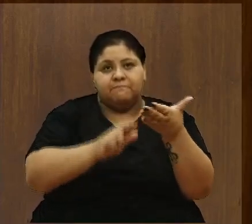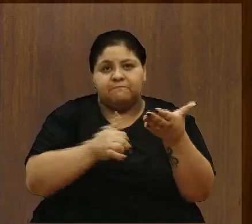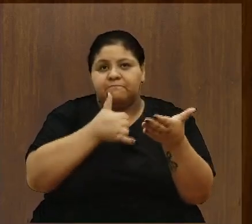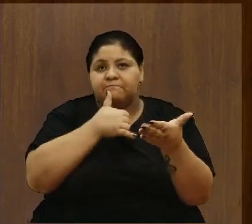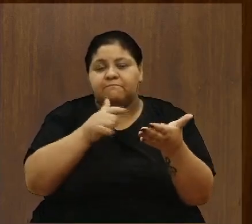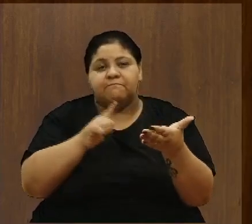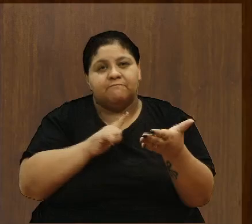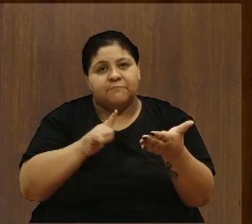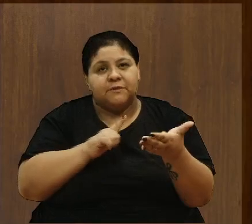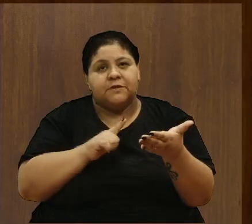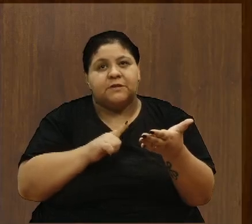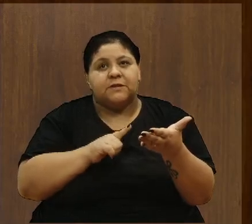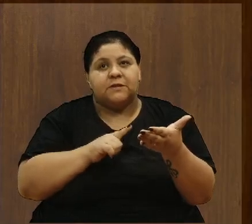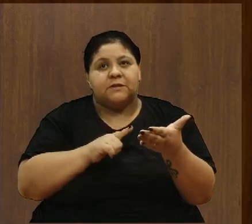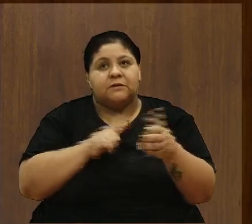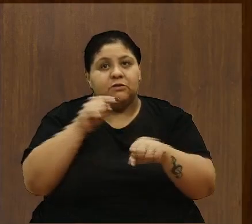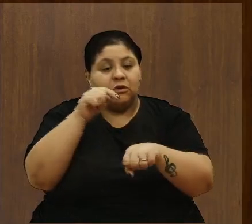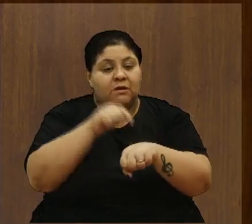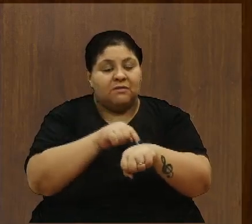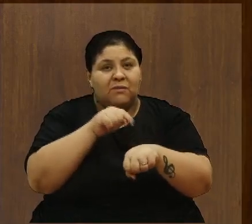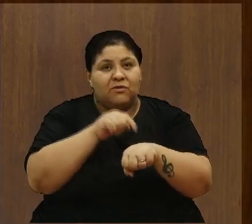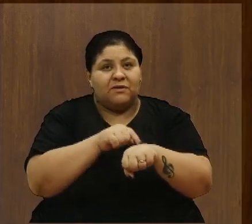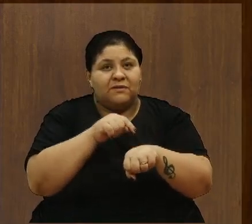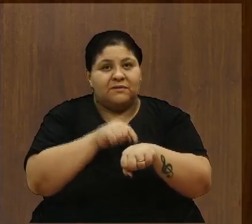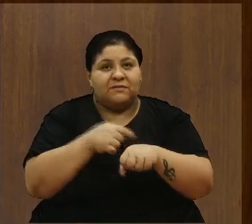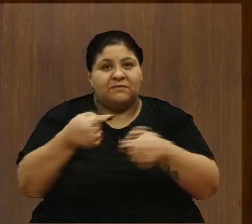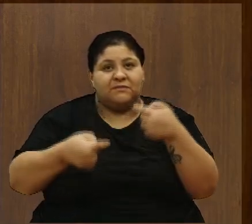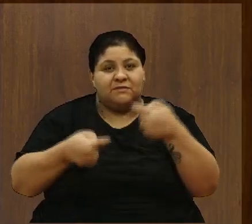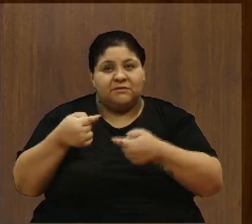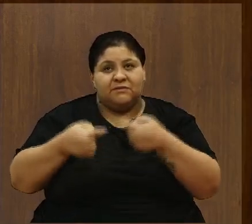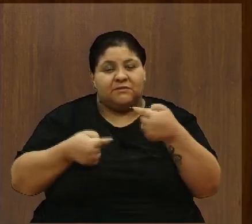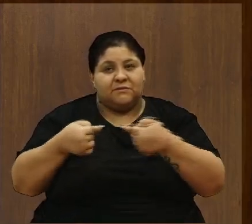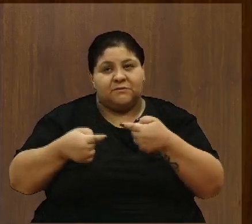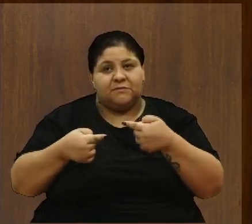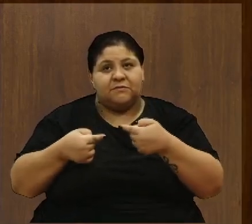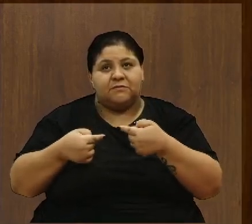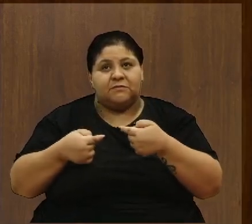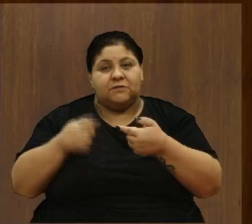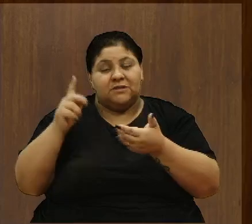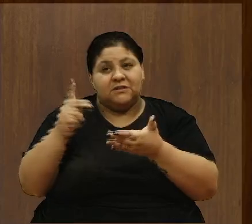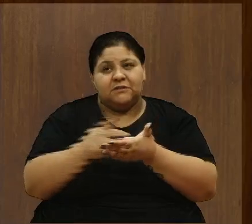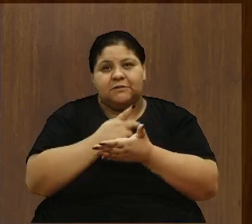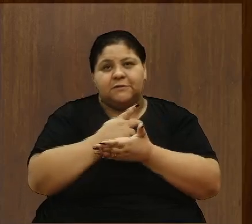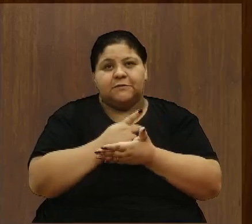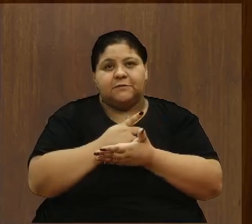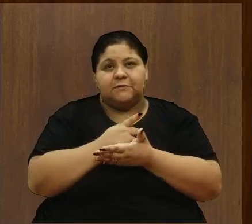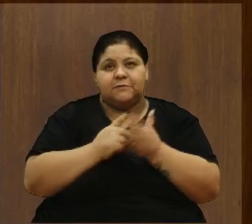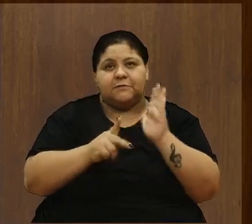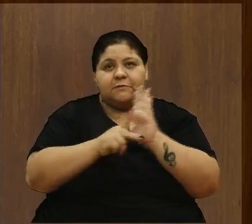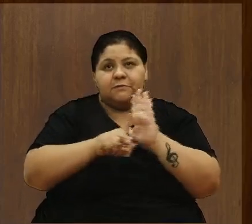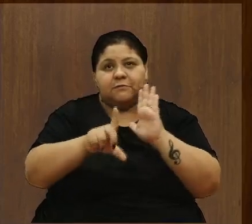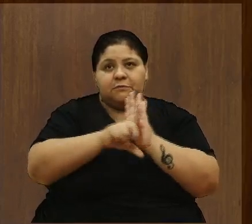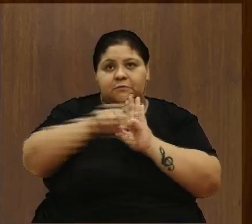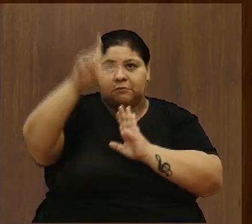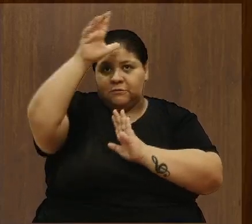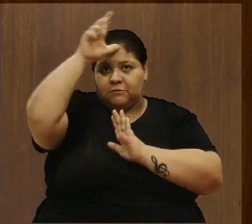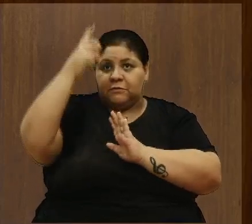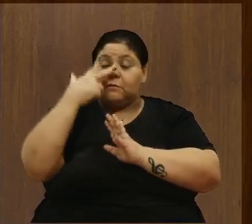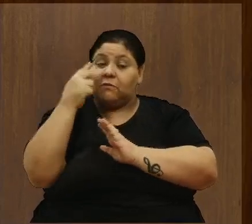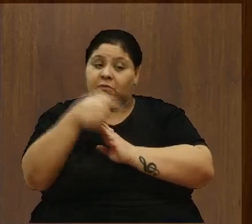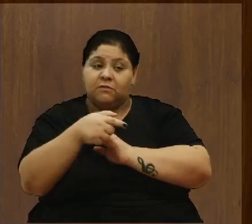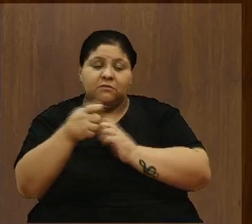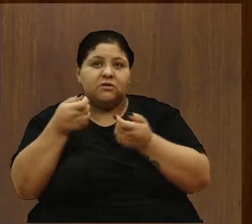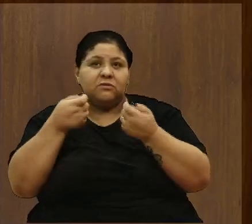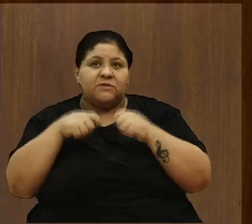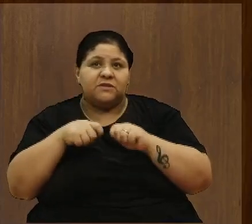tem tomado nosso tempo, tomado nossas discussões em uma parcela significativa são erros no projeto de lei do Executivo, como esse erro. A gente não precisaria